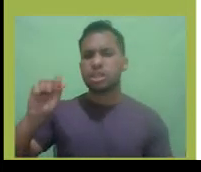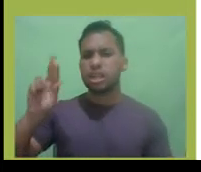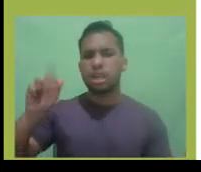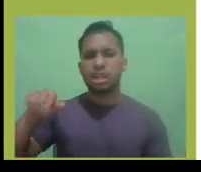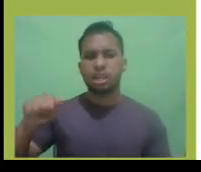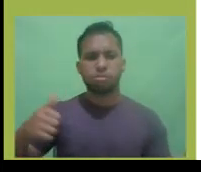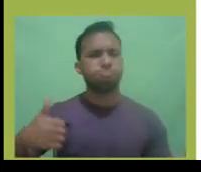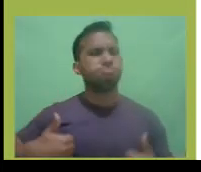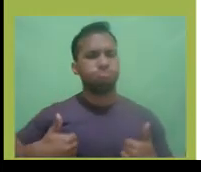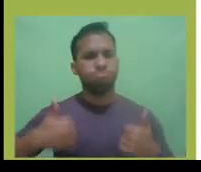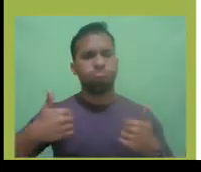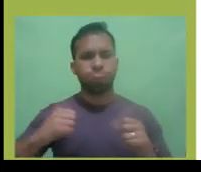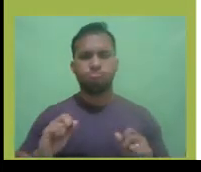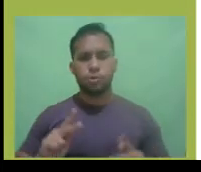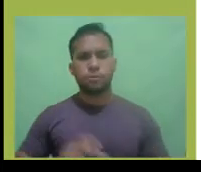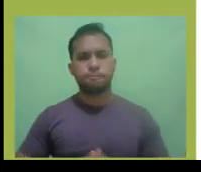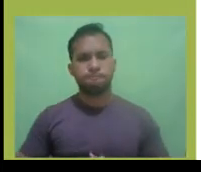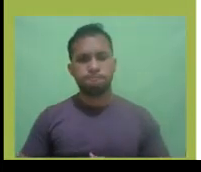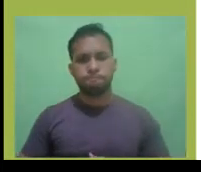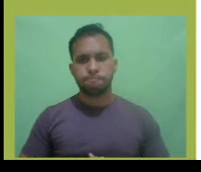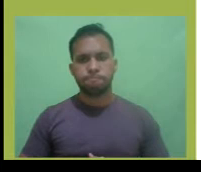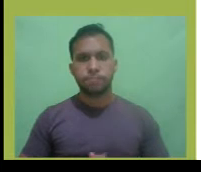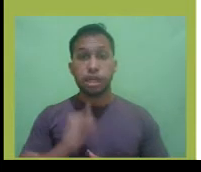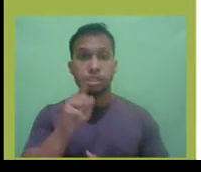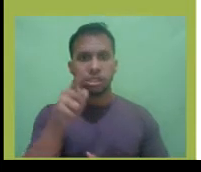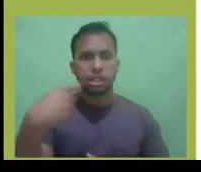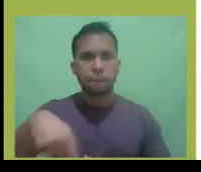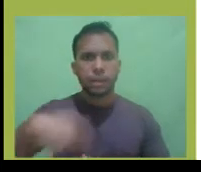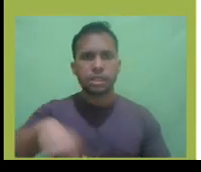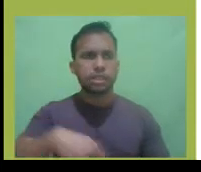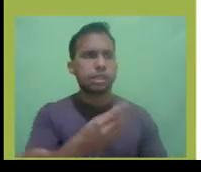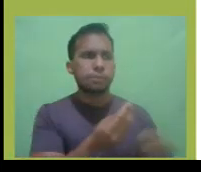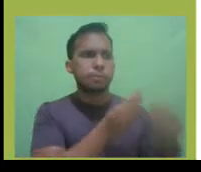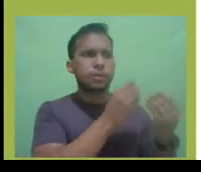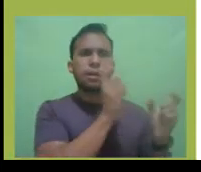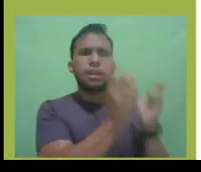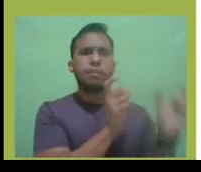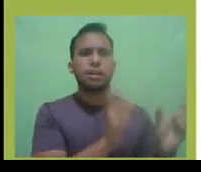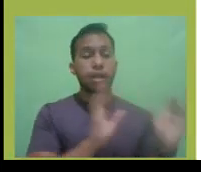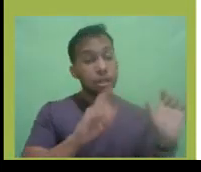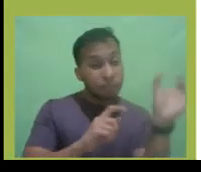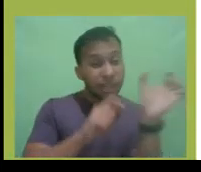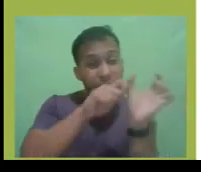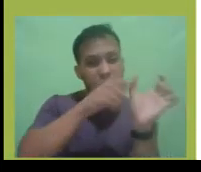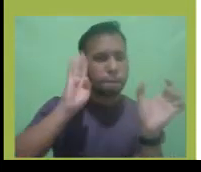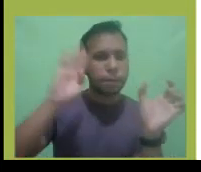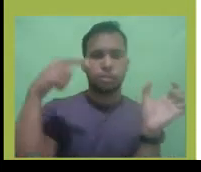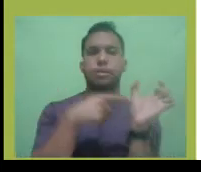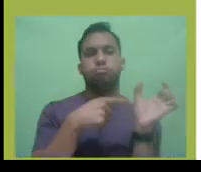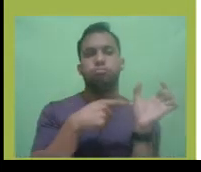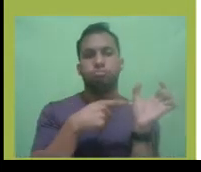Bom, e se, como falei, se precisar colocar palavras, coloque palavras-chave, palavras pontuais. Se precisa escrever